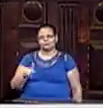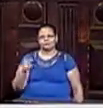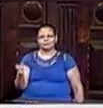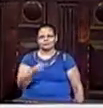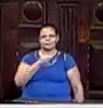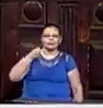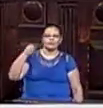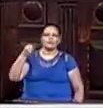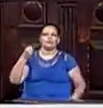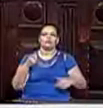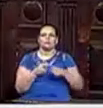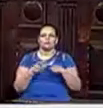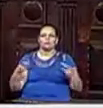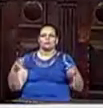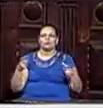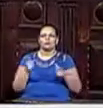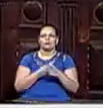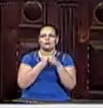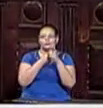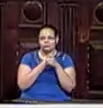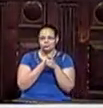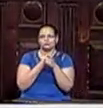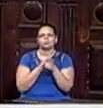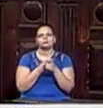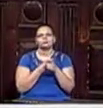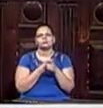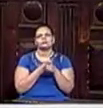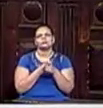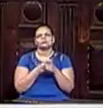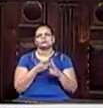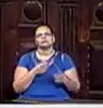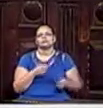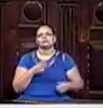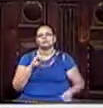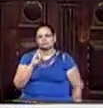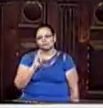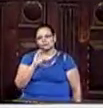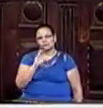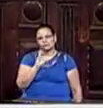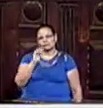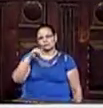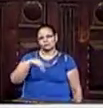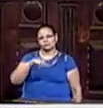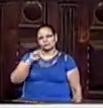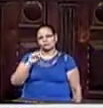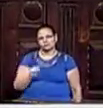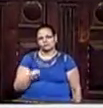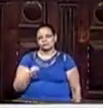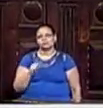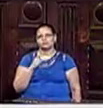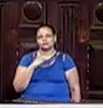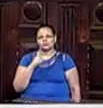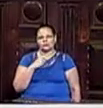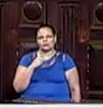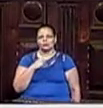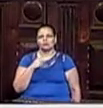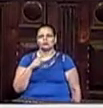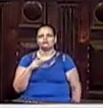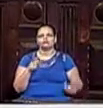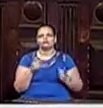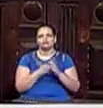pegar os grandes devedores de ICMS inscritos na dívida